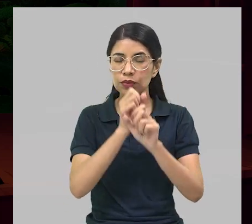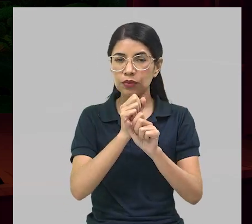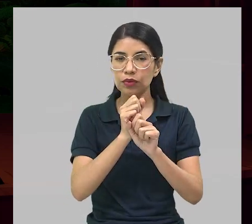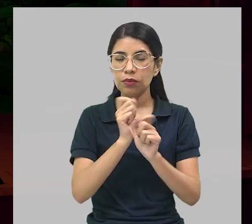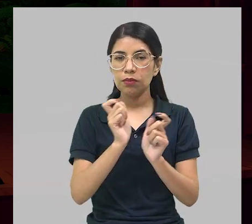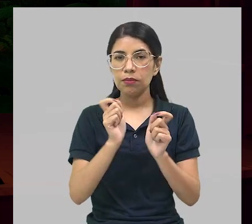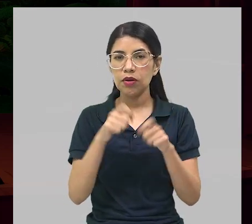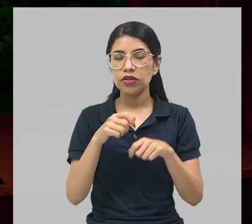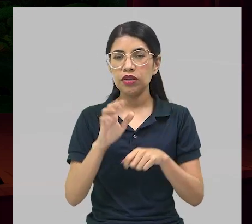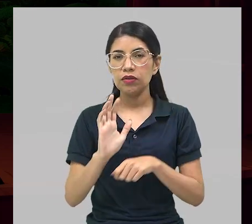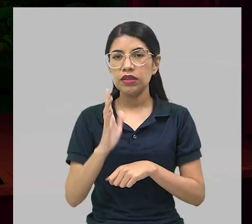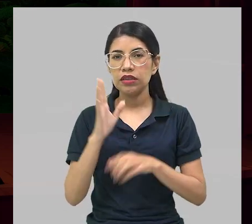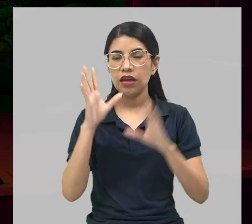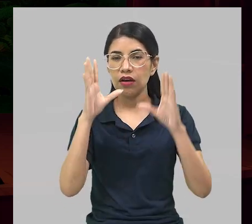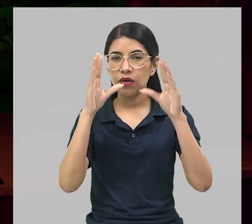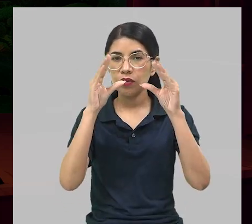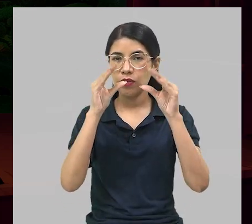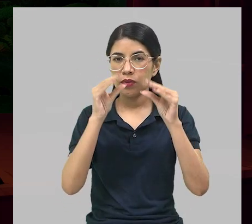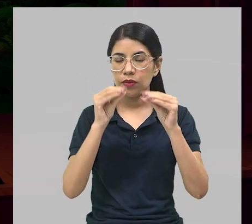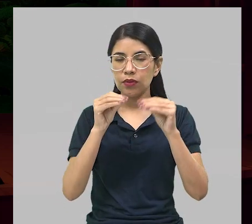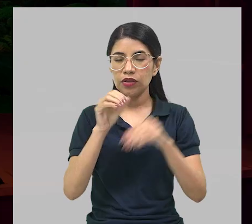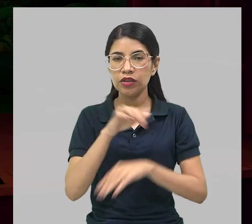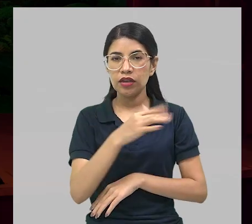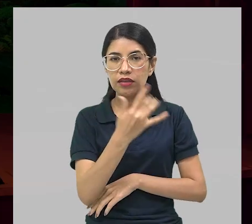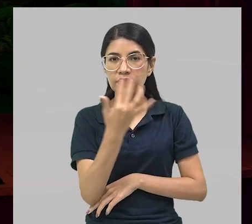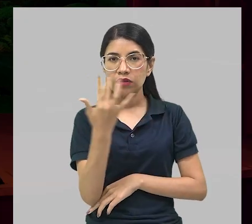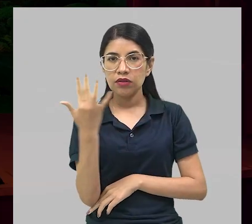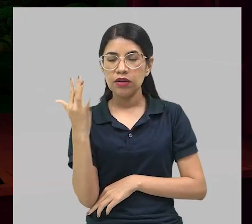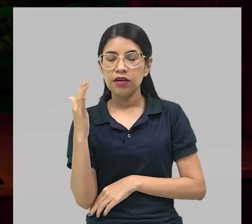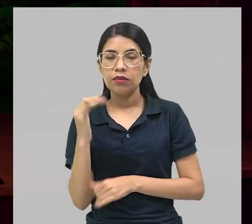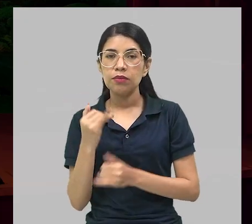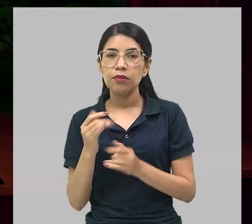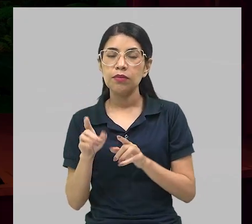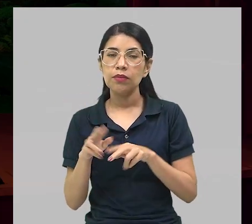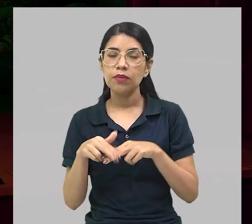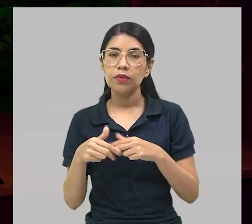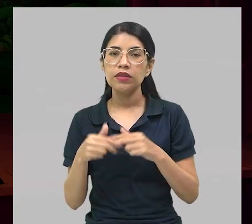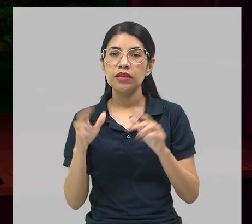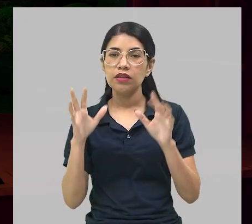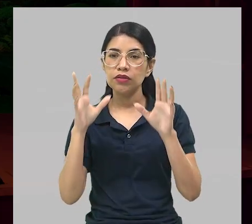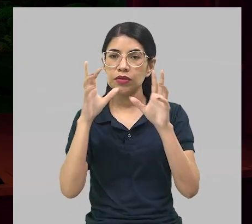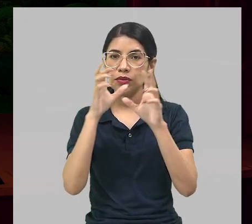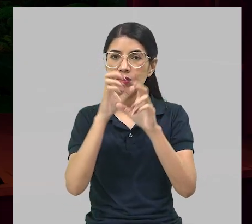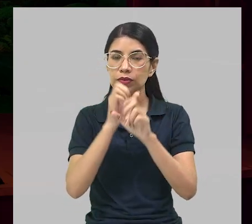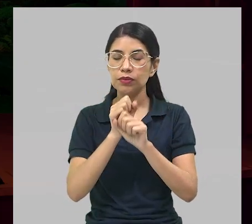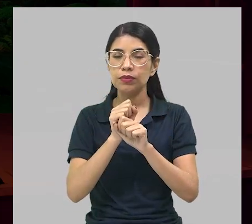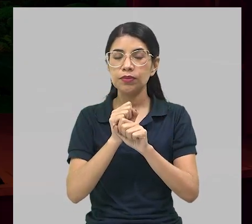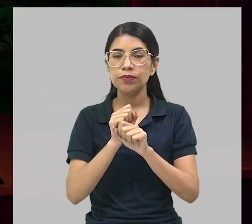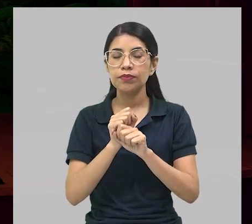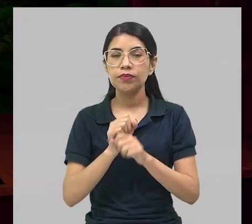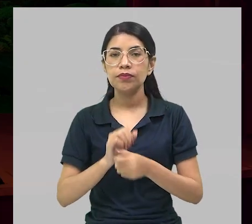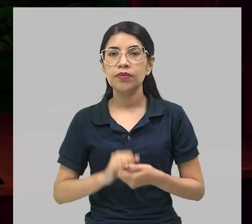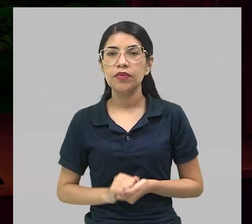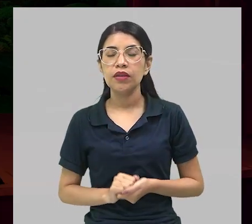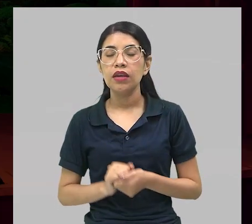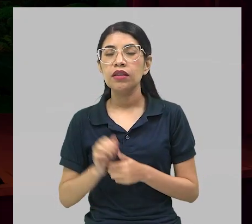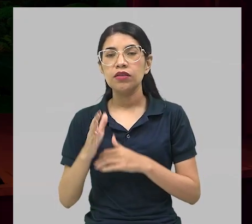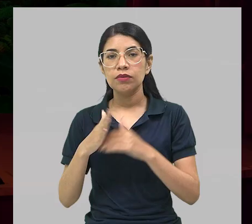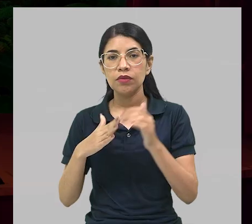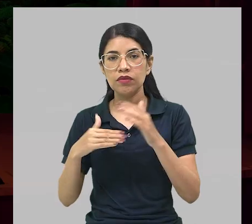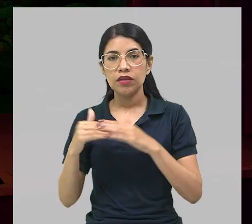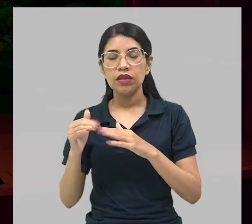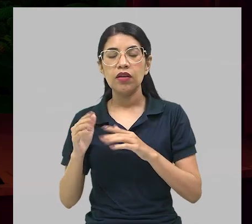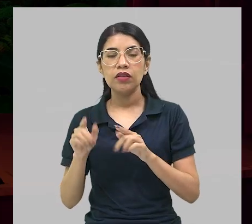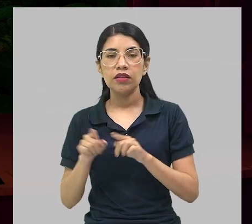estar anoitecendo na floresta. Por isso que está ficando um pouco mais escuro, né? Então, o iluminador ele